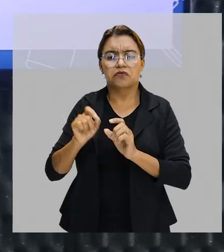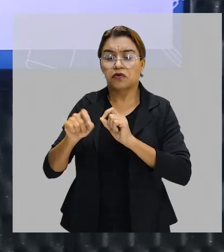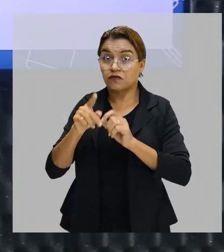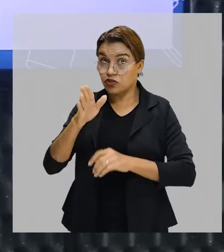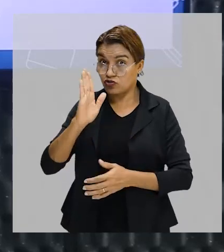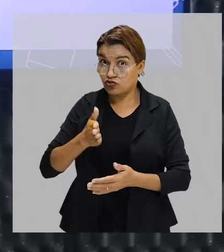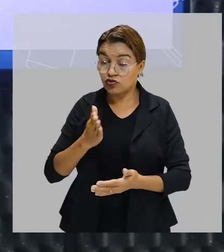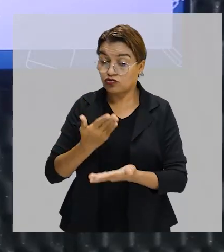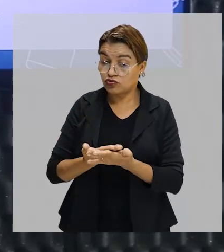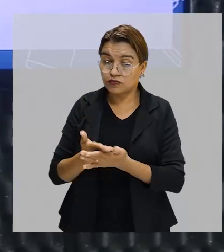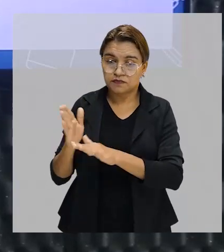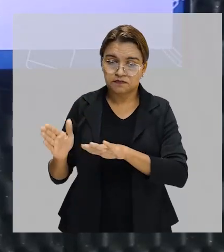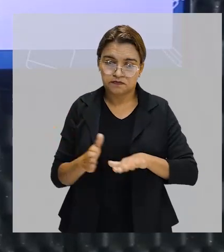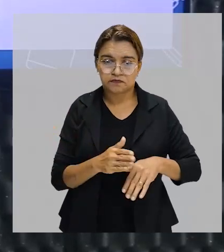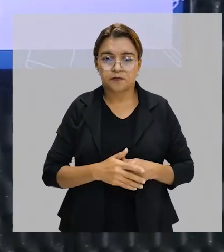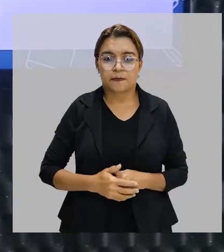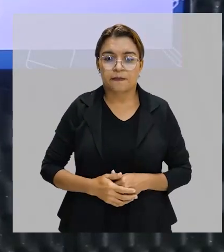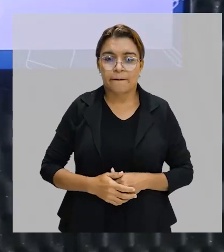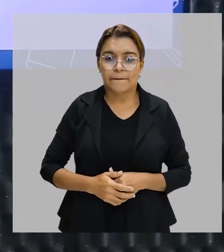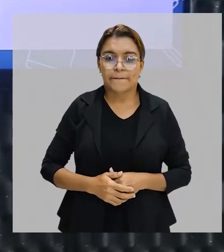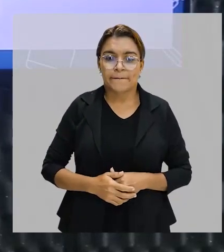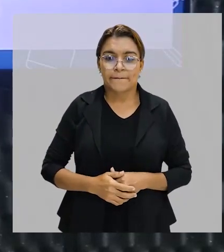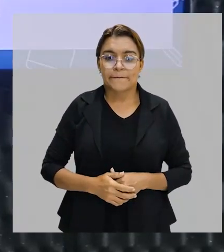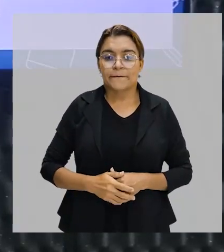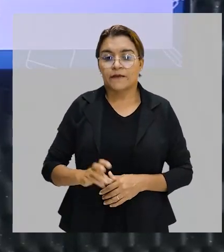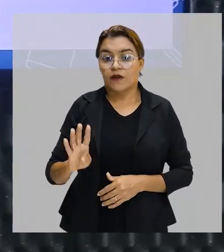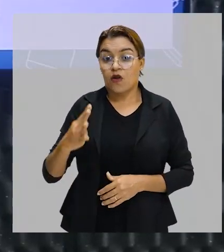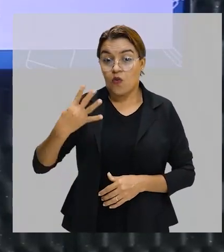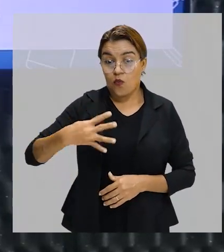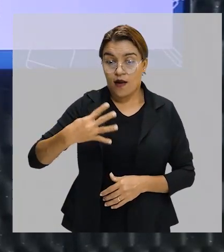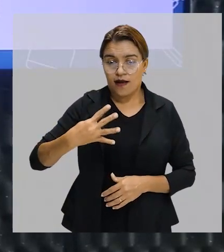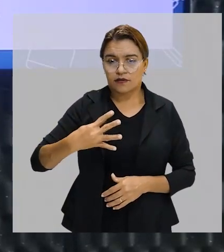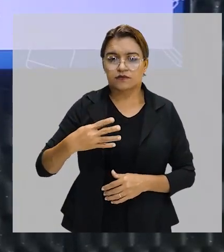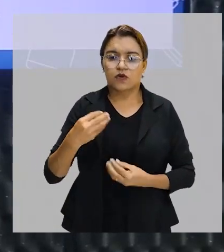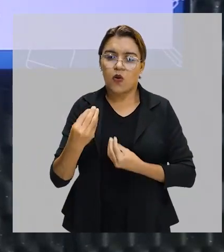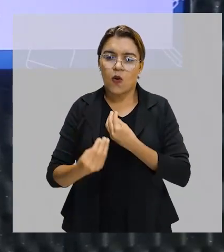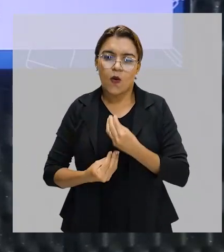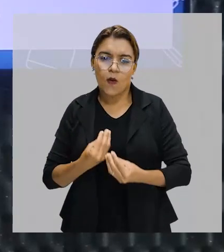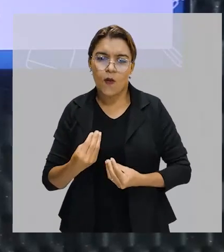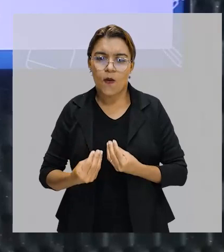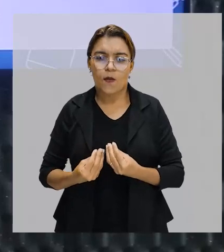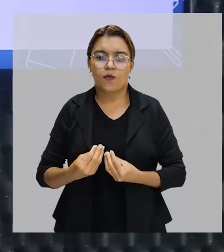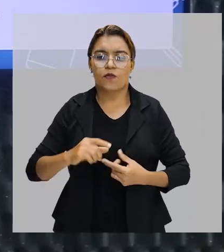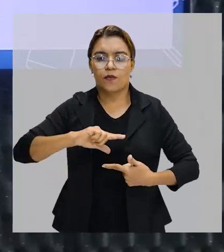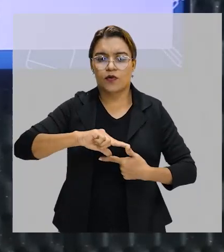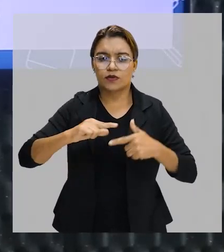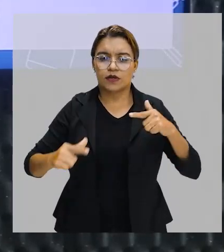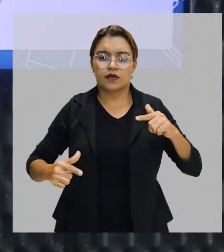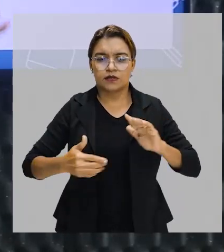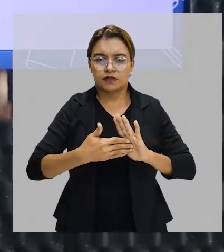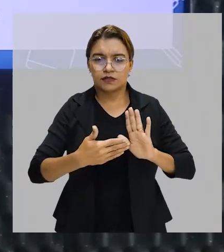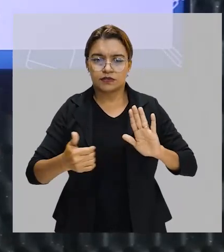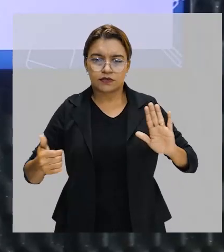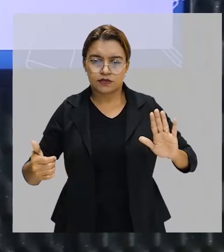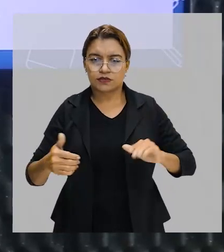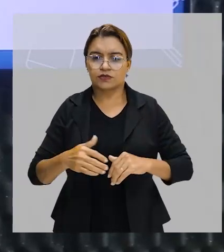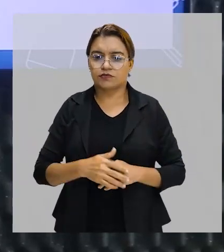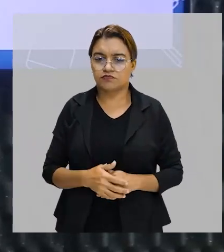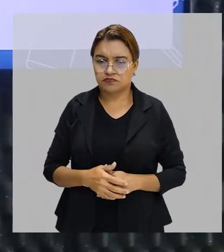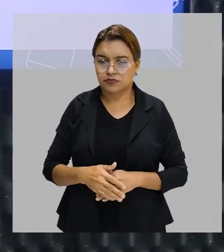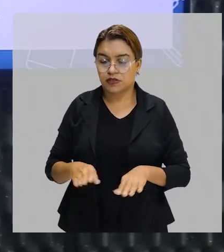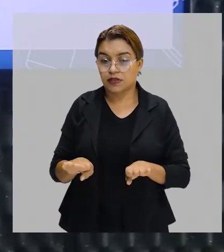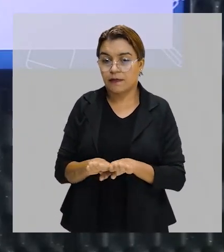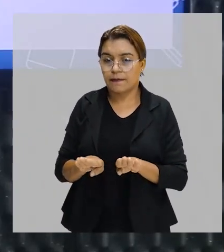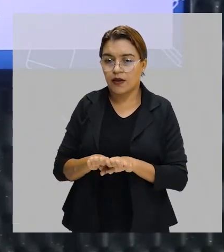estilística. Aí eu trabalho com estilo, com as palavras, como elas vão se sobrepor. Negação do estilo da bela